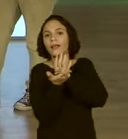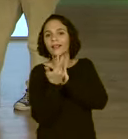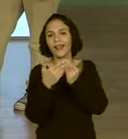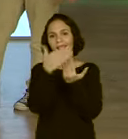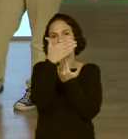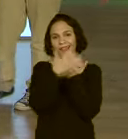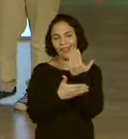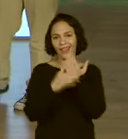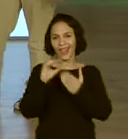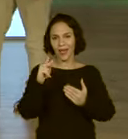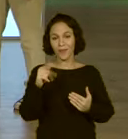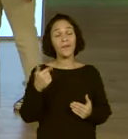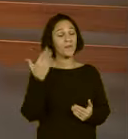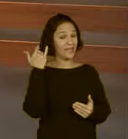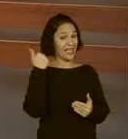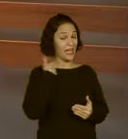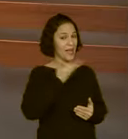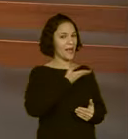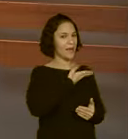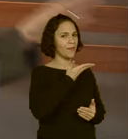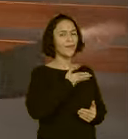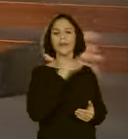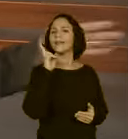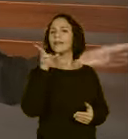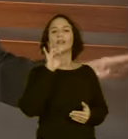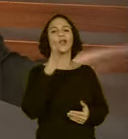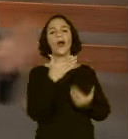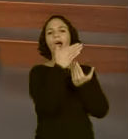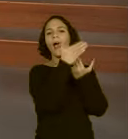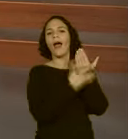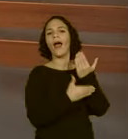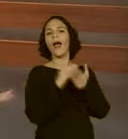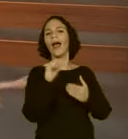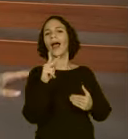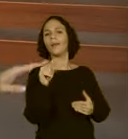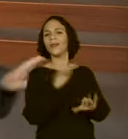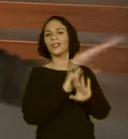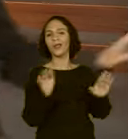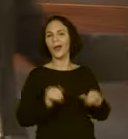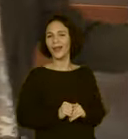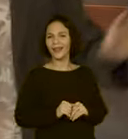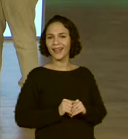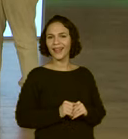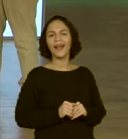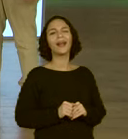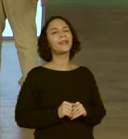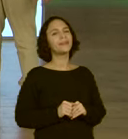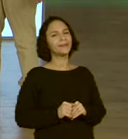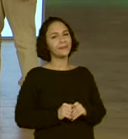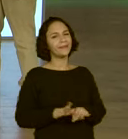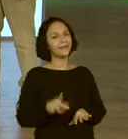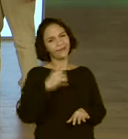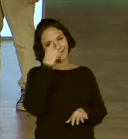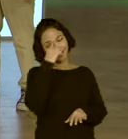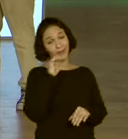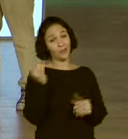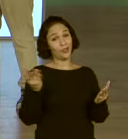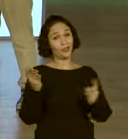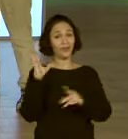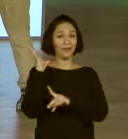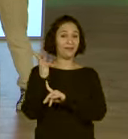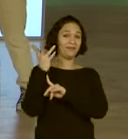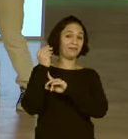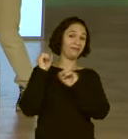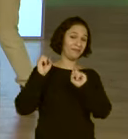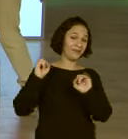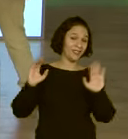do trabalho. Isso. Eu tinha um amigo antigamente que só fazia a capa dos trabalhos, né? Então ele era esse perfil, deve ser artista hoje.